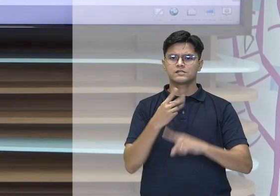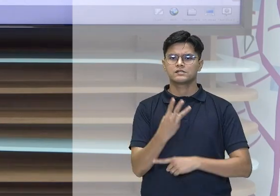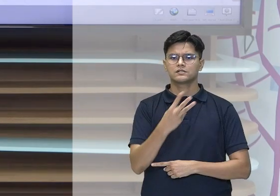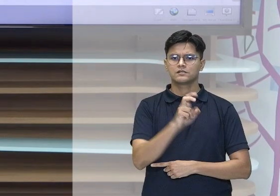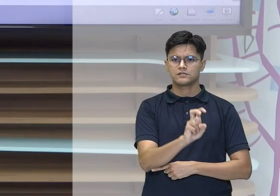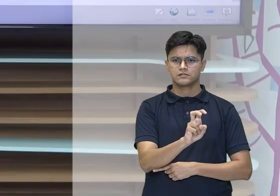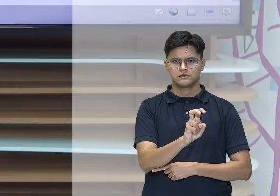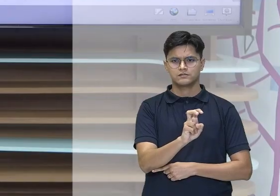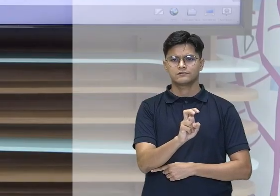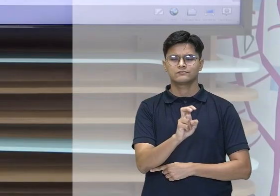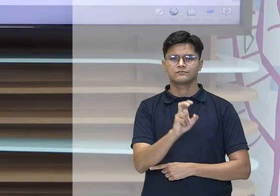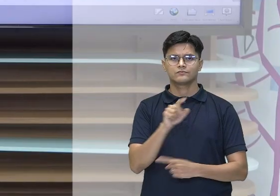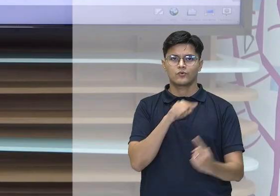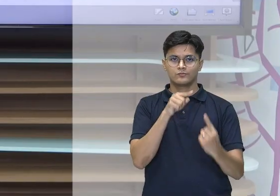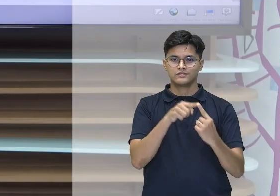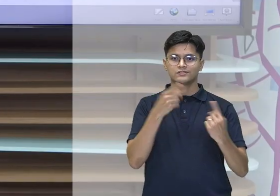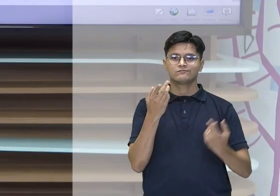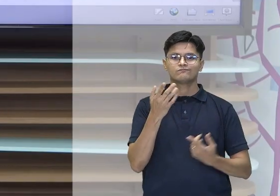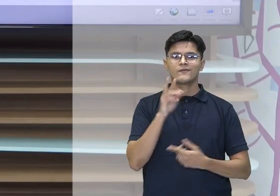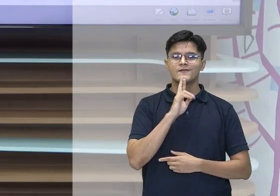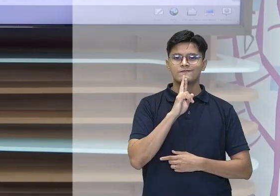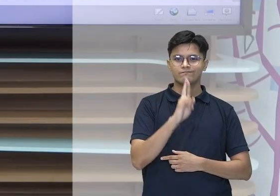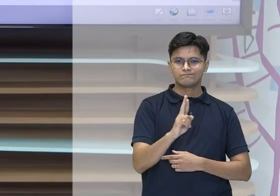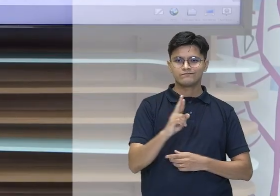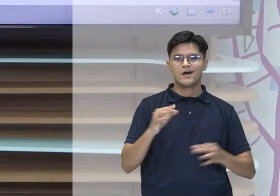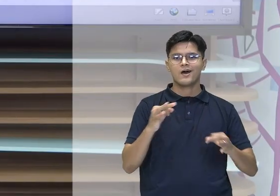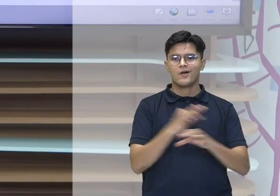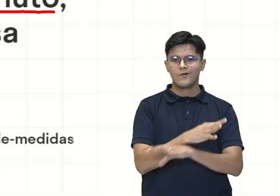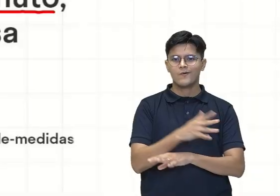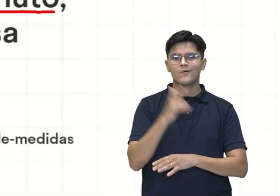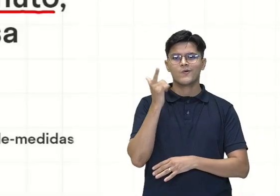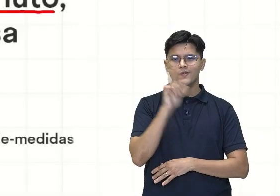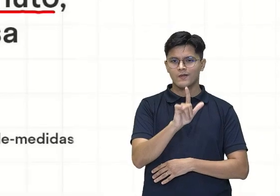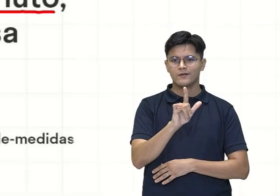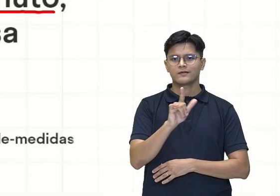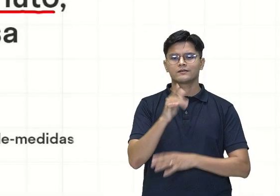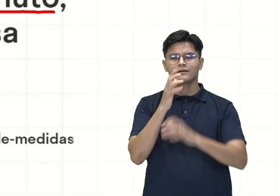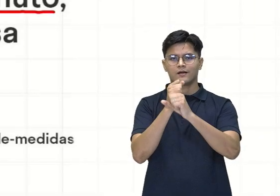gente chegar no nosso resultado. Vamos fazer a multiplicação? Vamos lá.